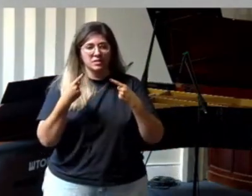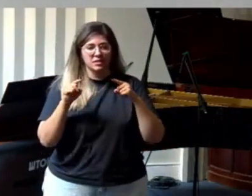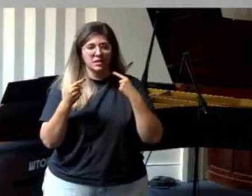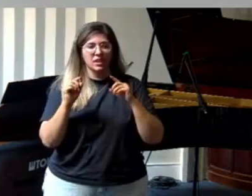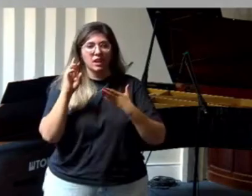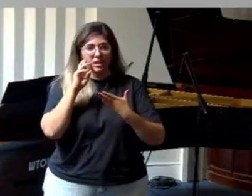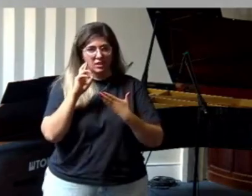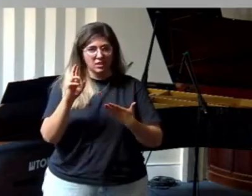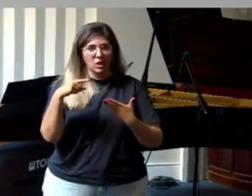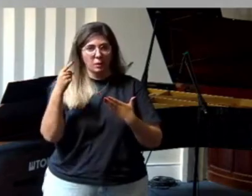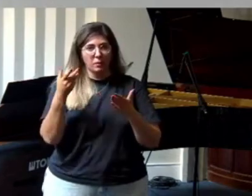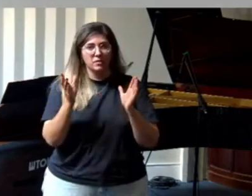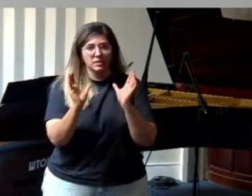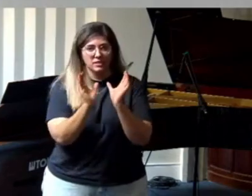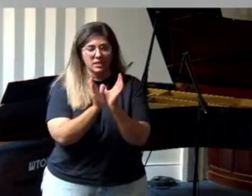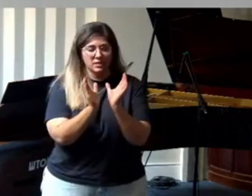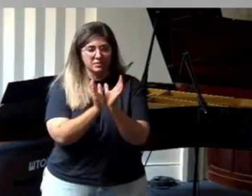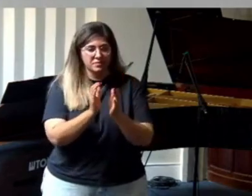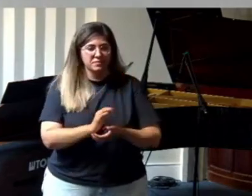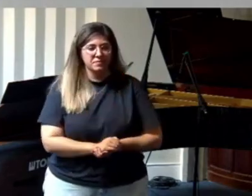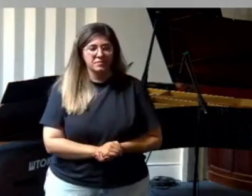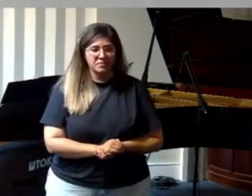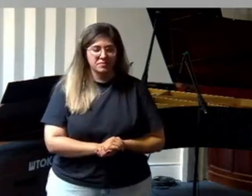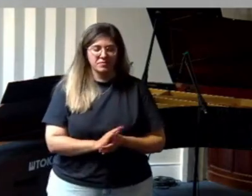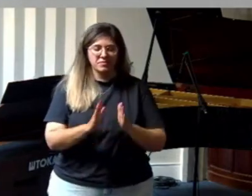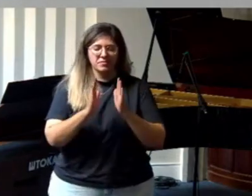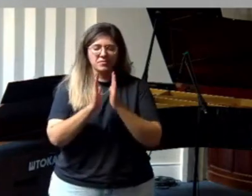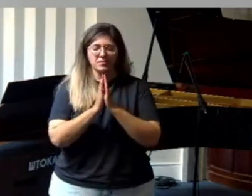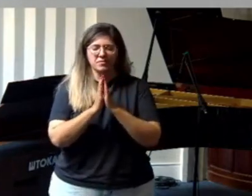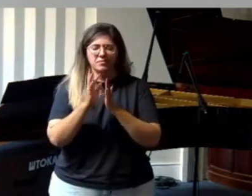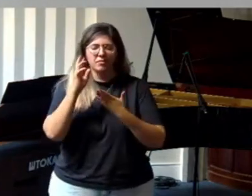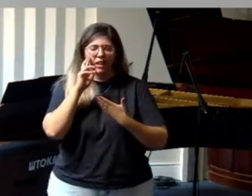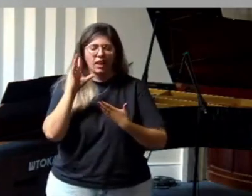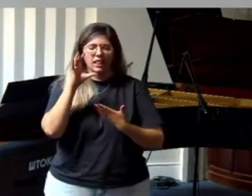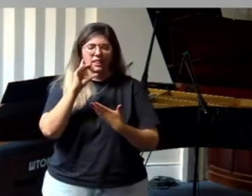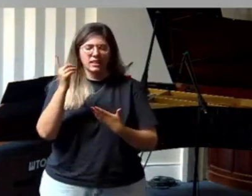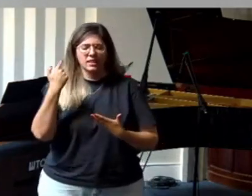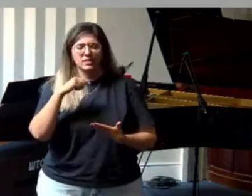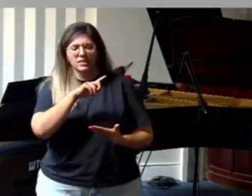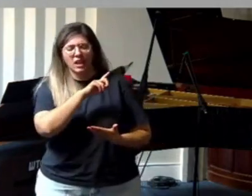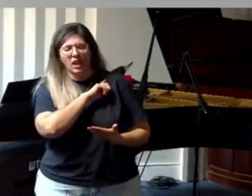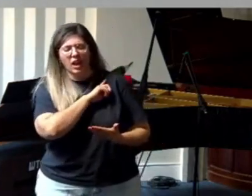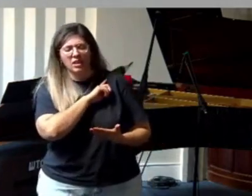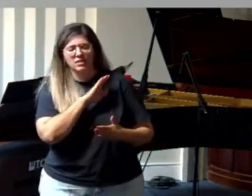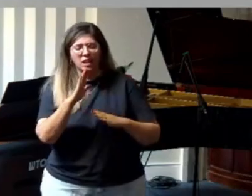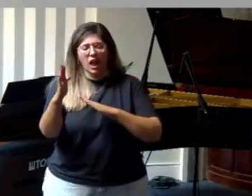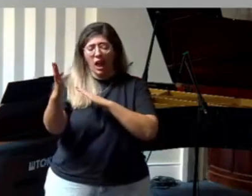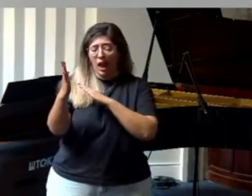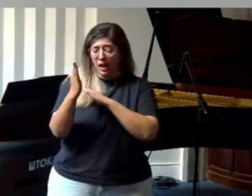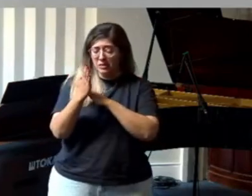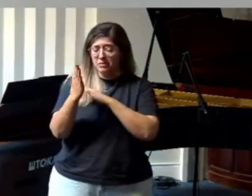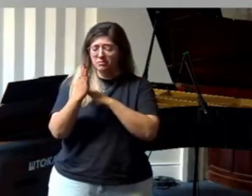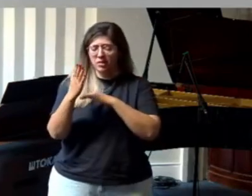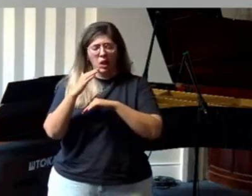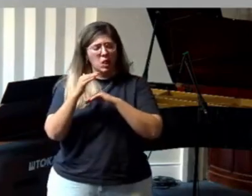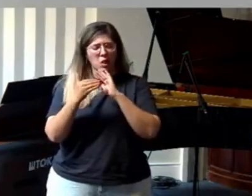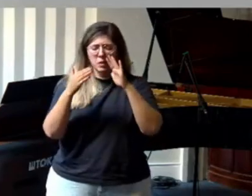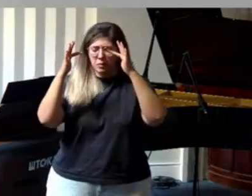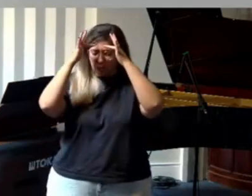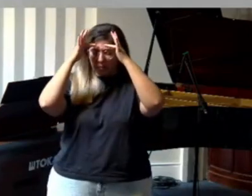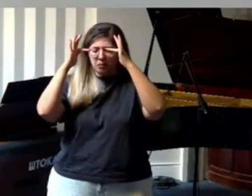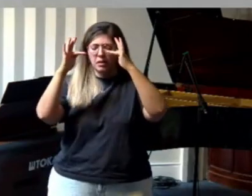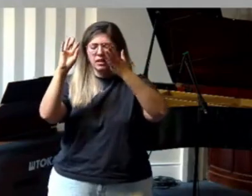da mesa da comunhão. Senhor nosso Deus, ajuda-nos a permanecer fiéis a Ti em toda a nossa